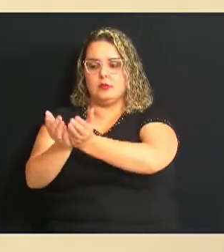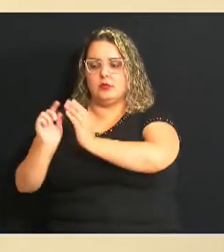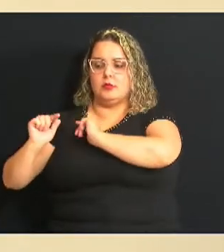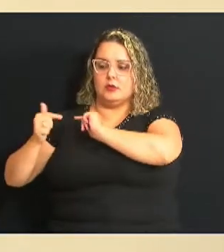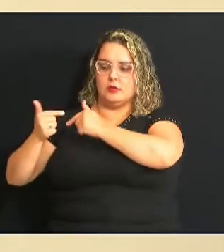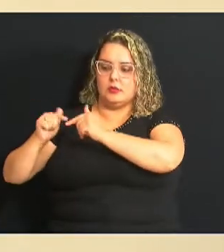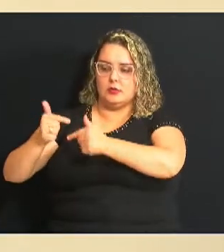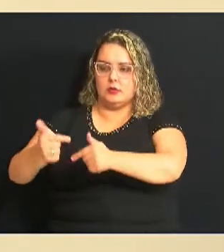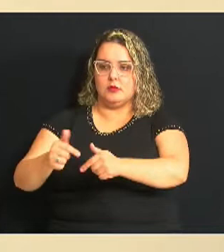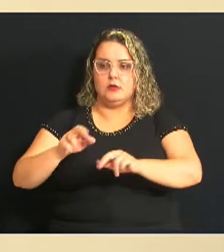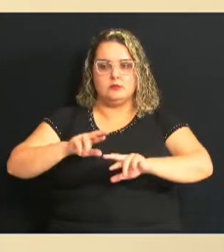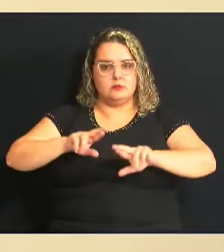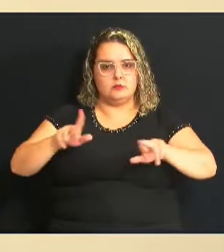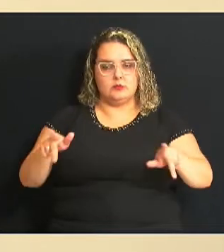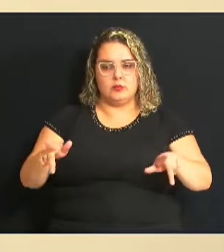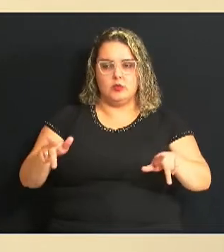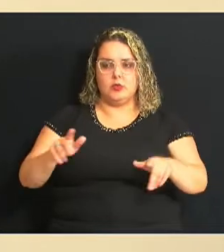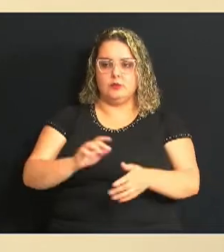Uma diferença,